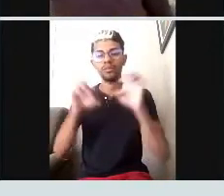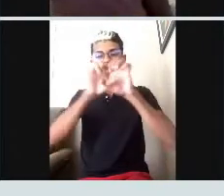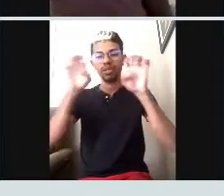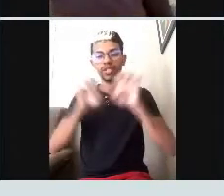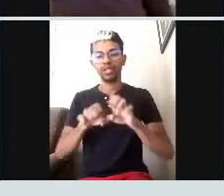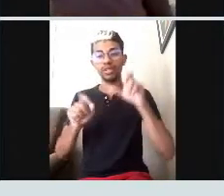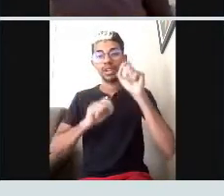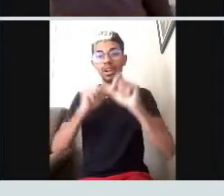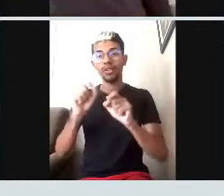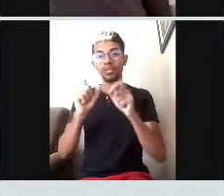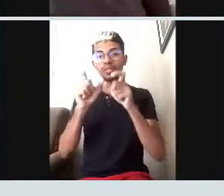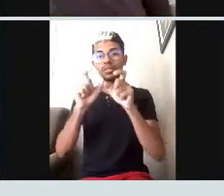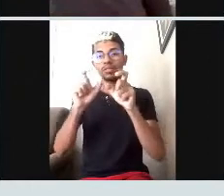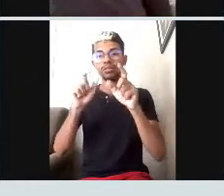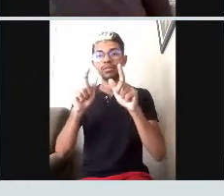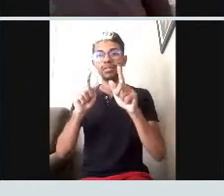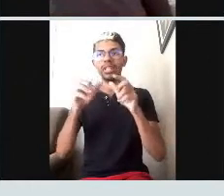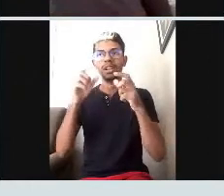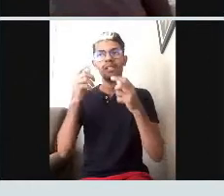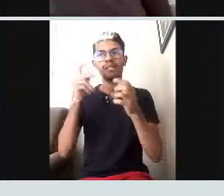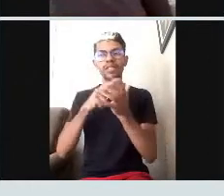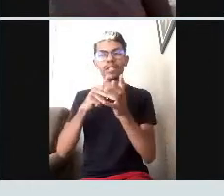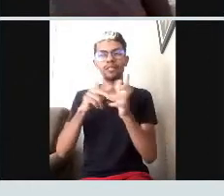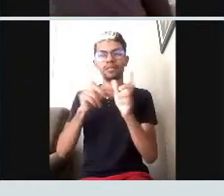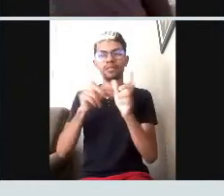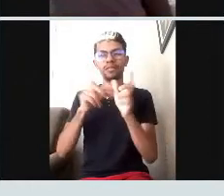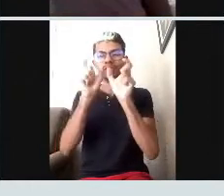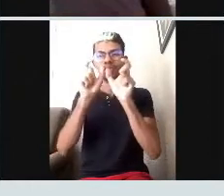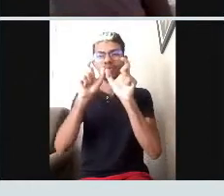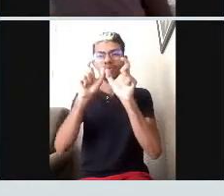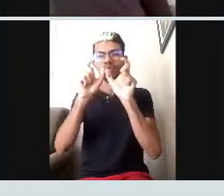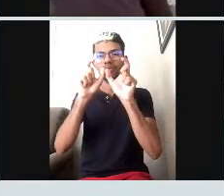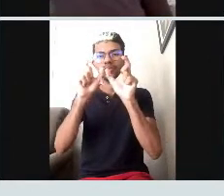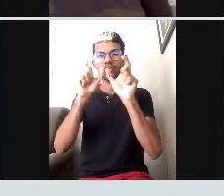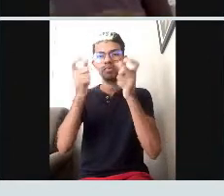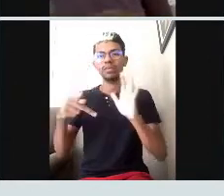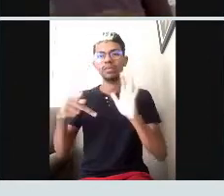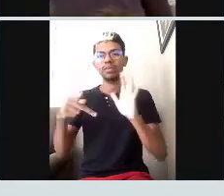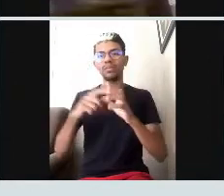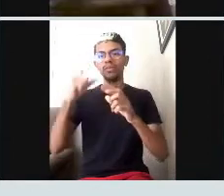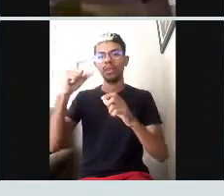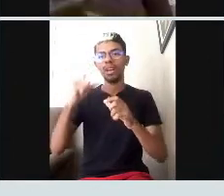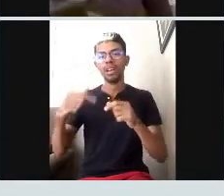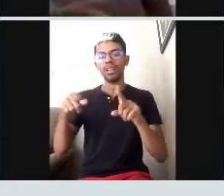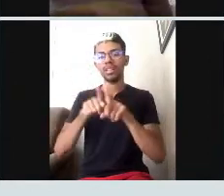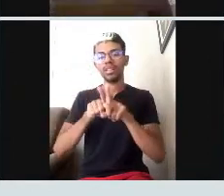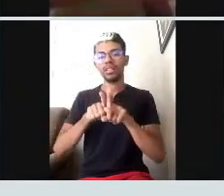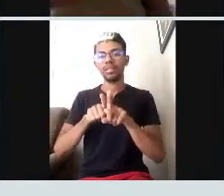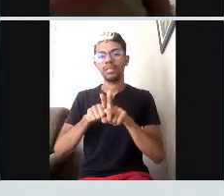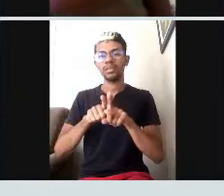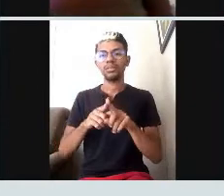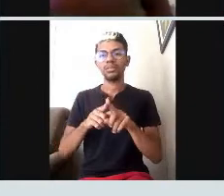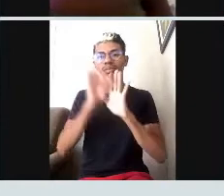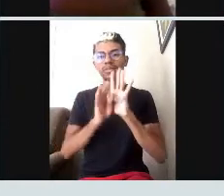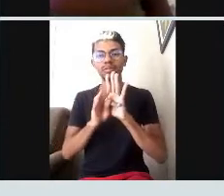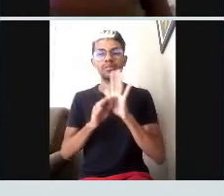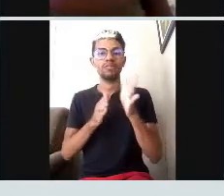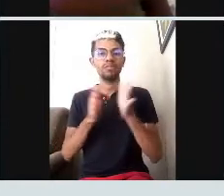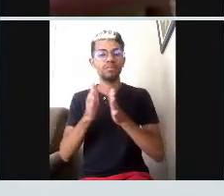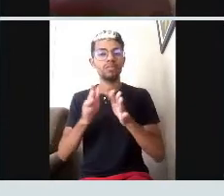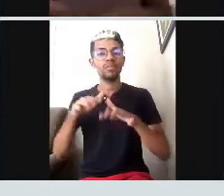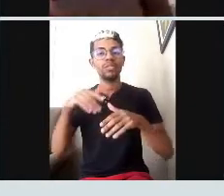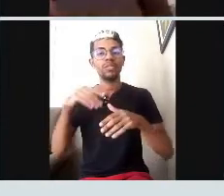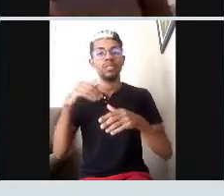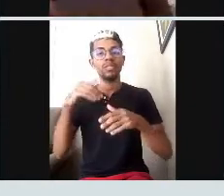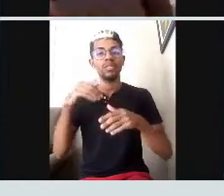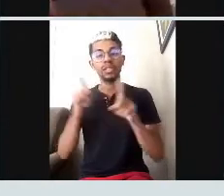o período de vocês e para fazer referenciação, né? Porque no momento que você utiliza dessa forma, você está sintetizando o que você